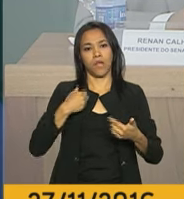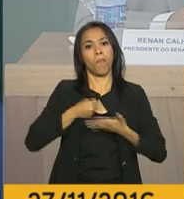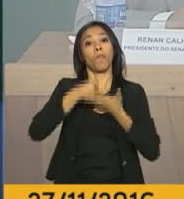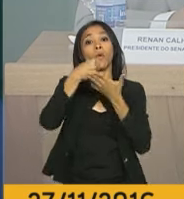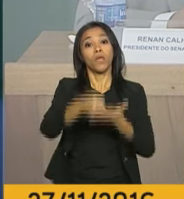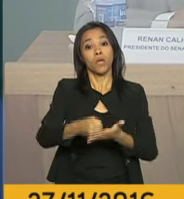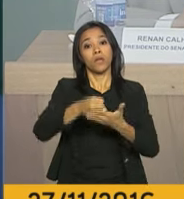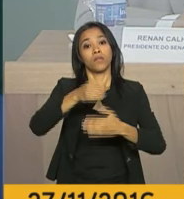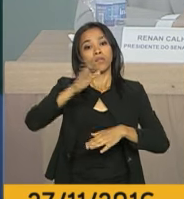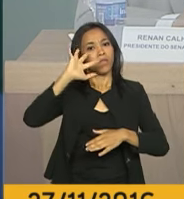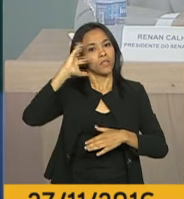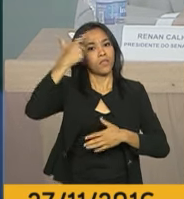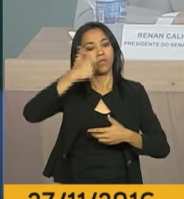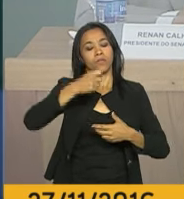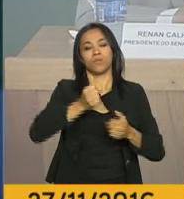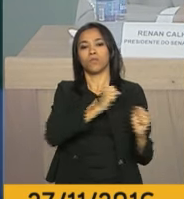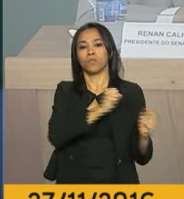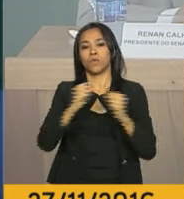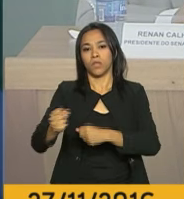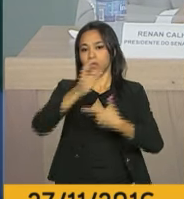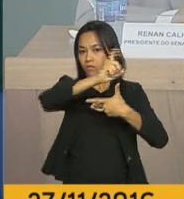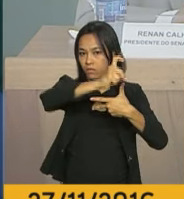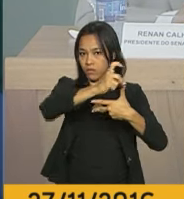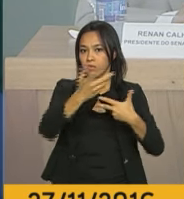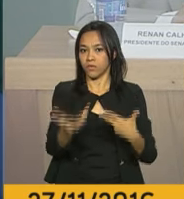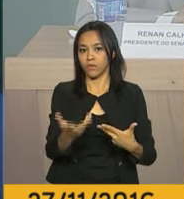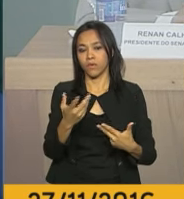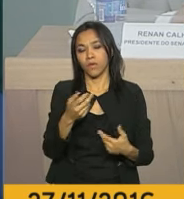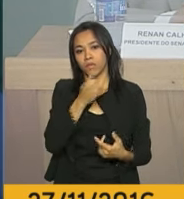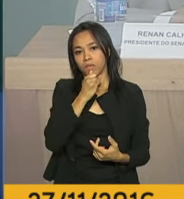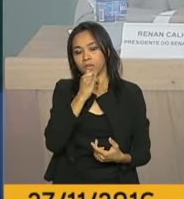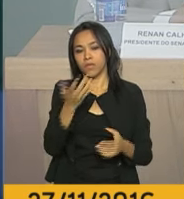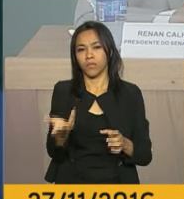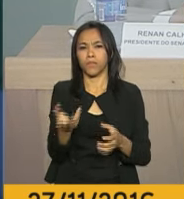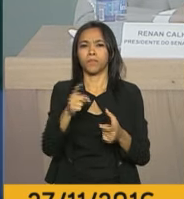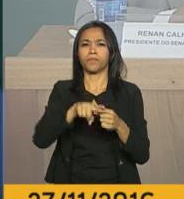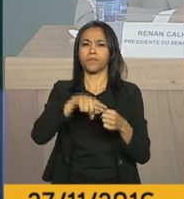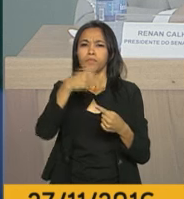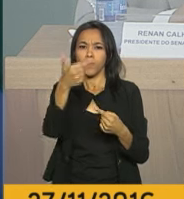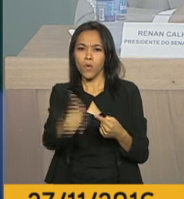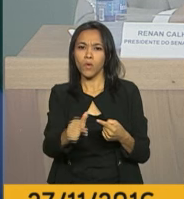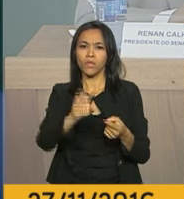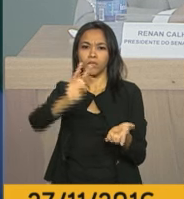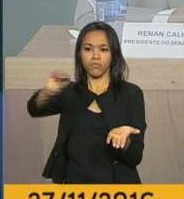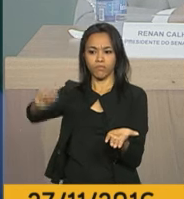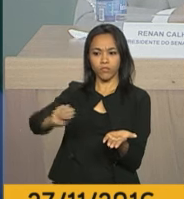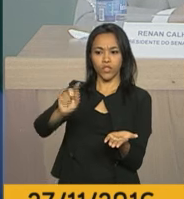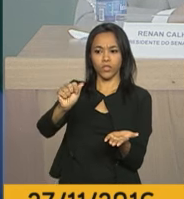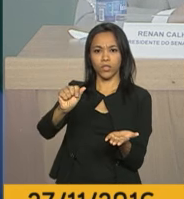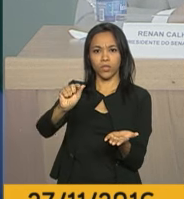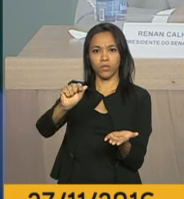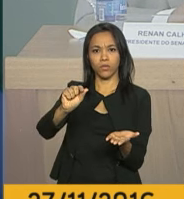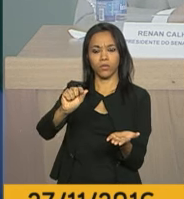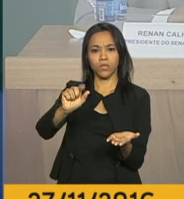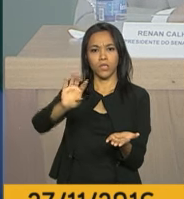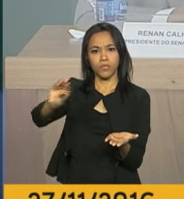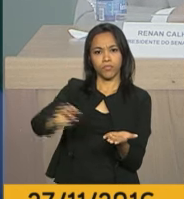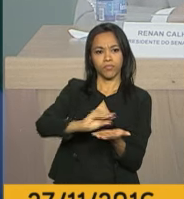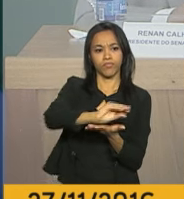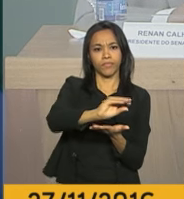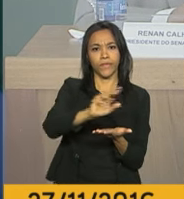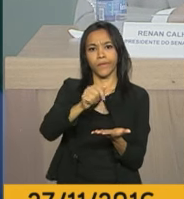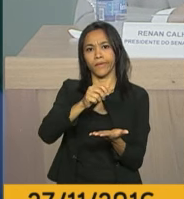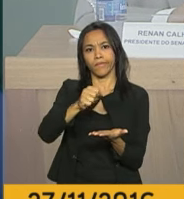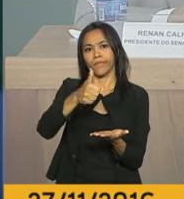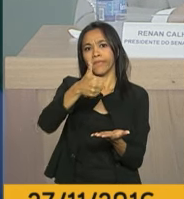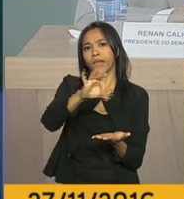própria questão relativa à desvinculação das receitas da União, que estava paralisada há mais de